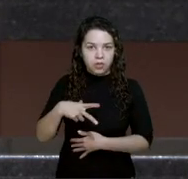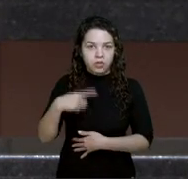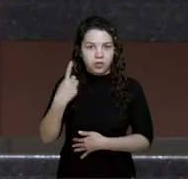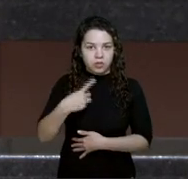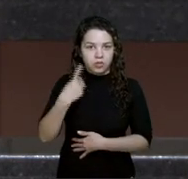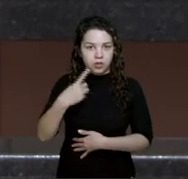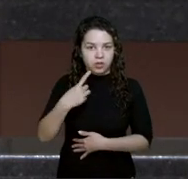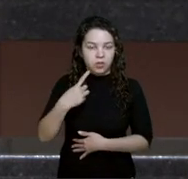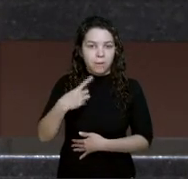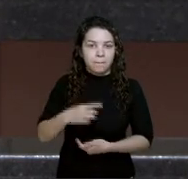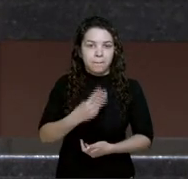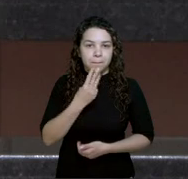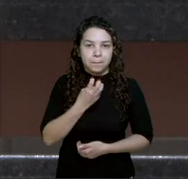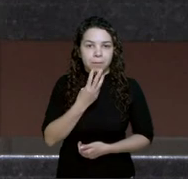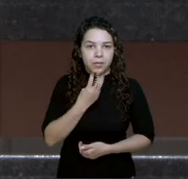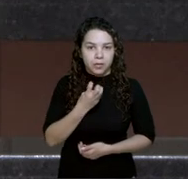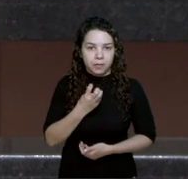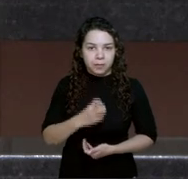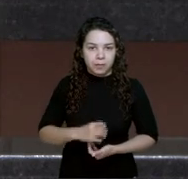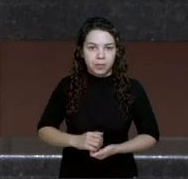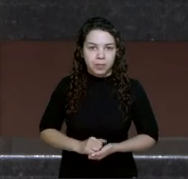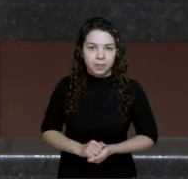Marquito.